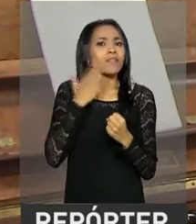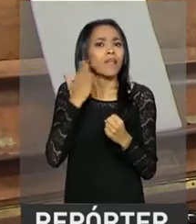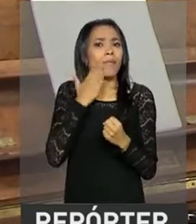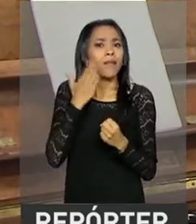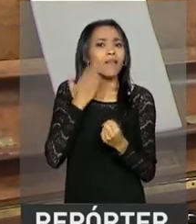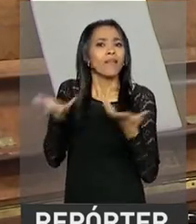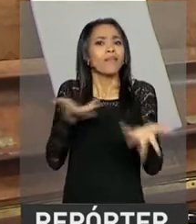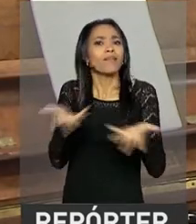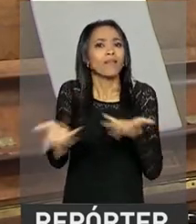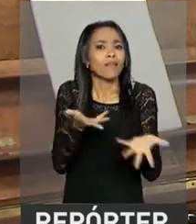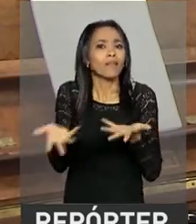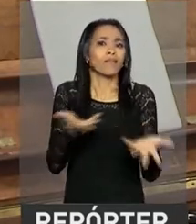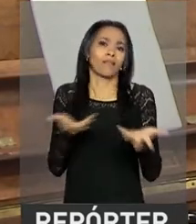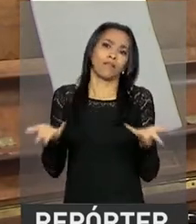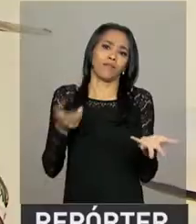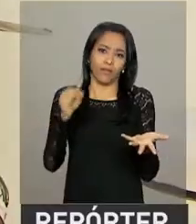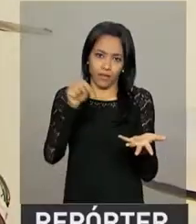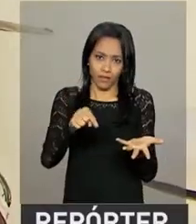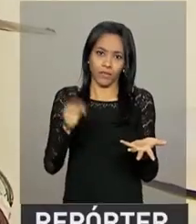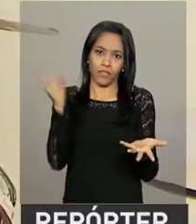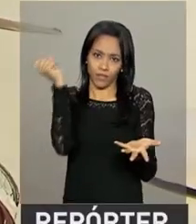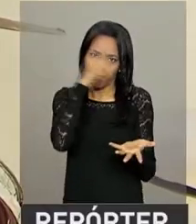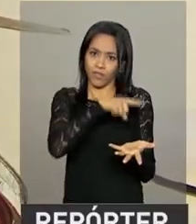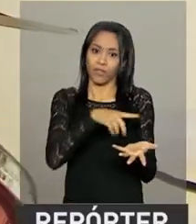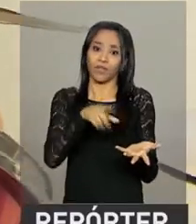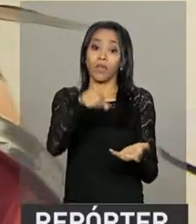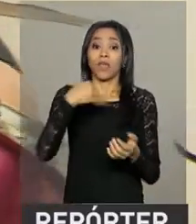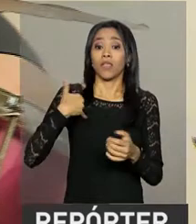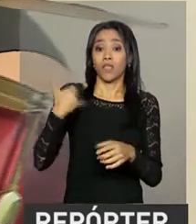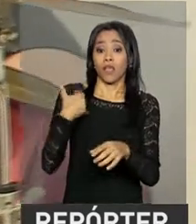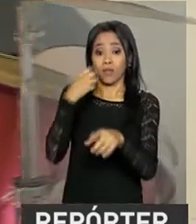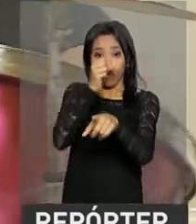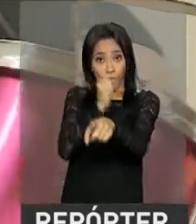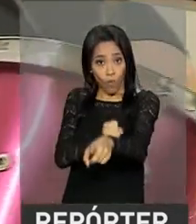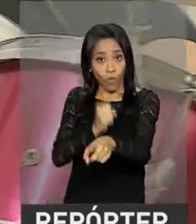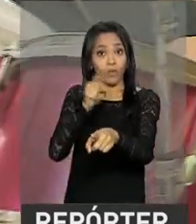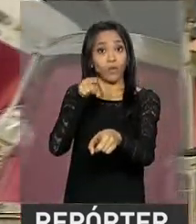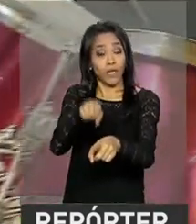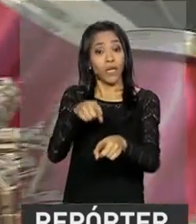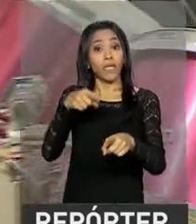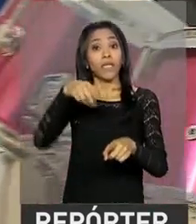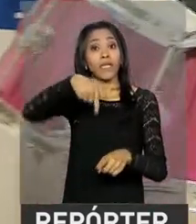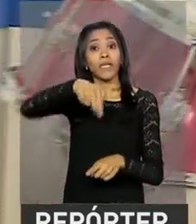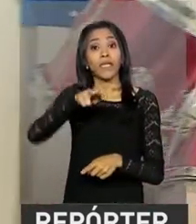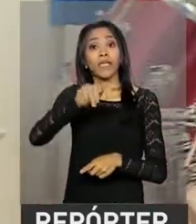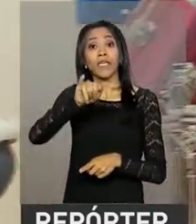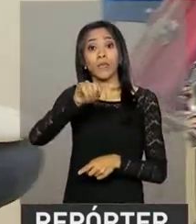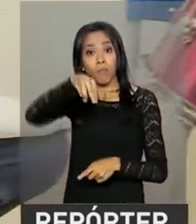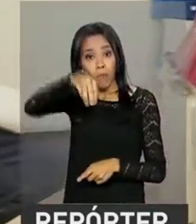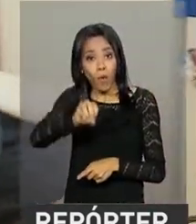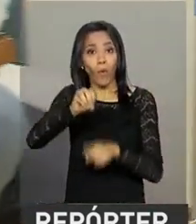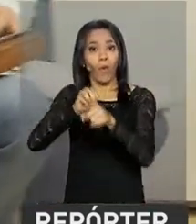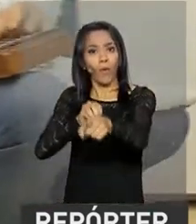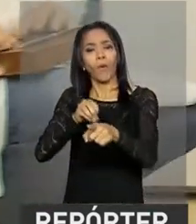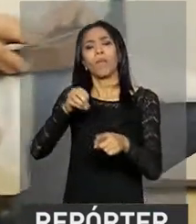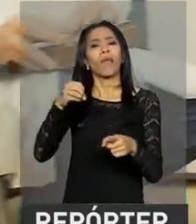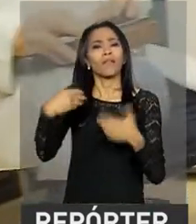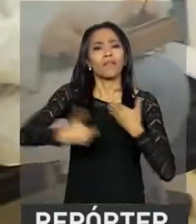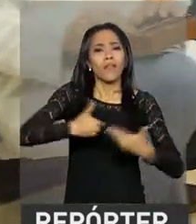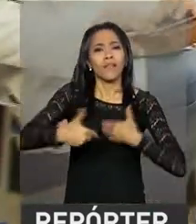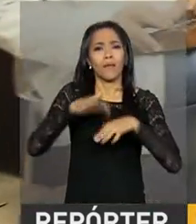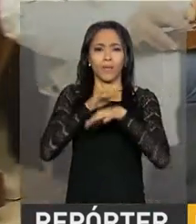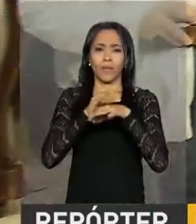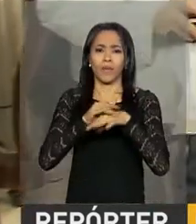com a situação difícil que está passando que anteontem 8 anos e faz quimioterapia que no hospital da criança para tratar uma leucemia que